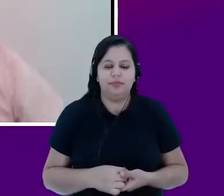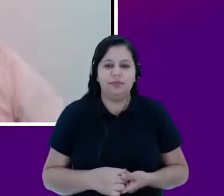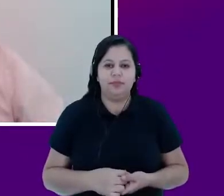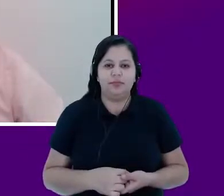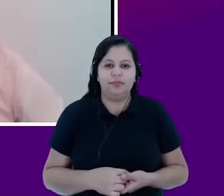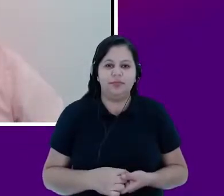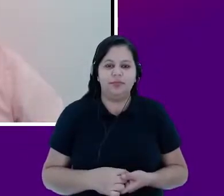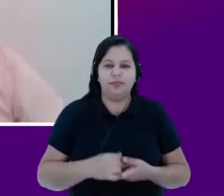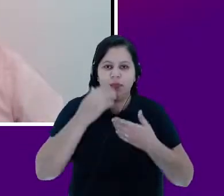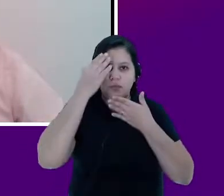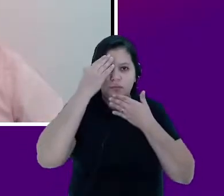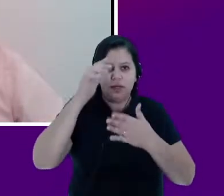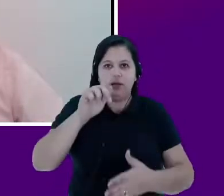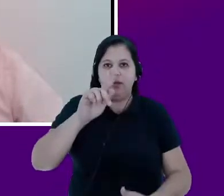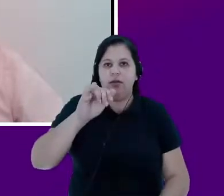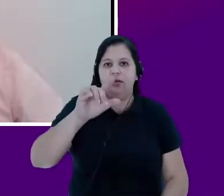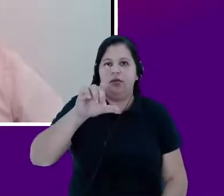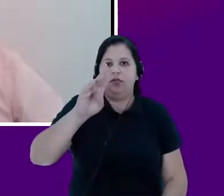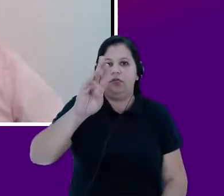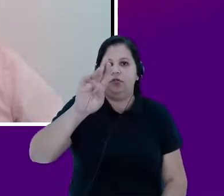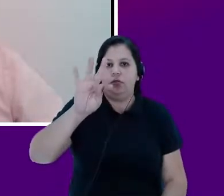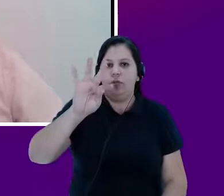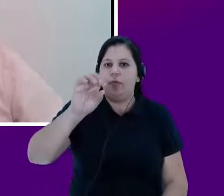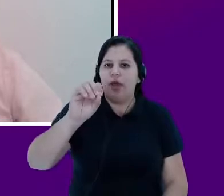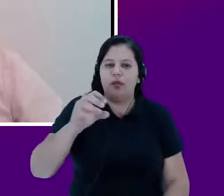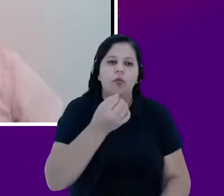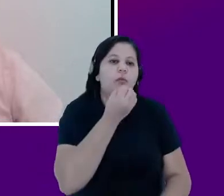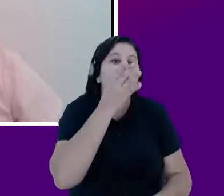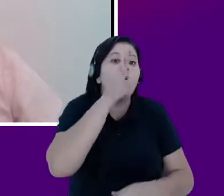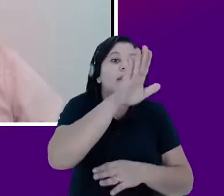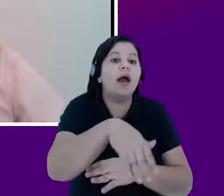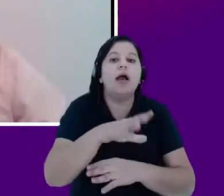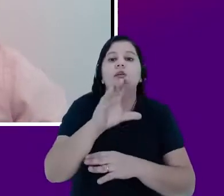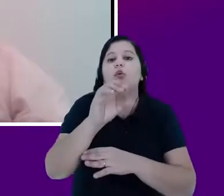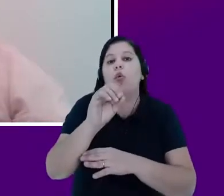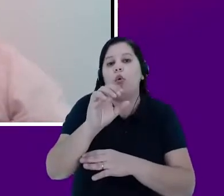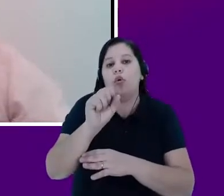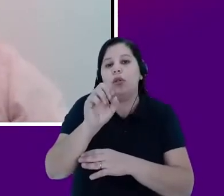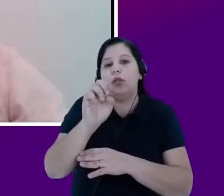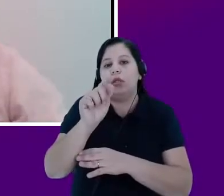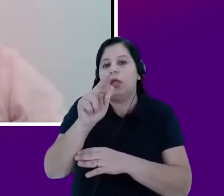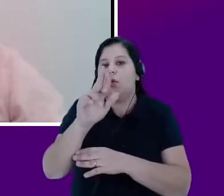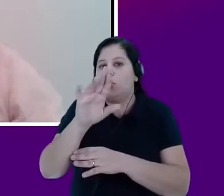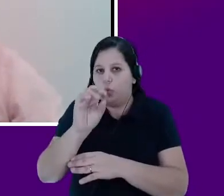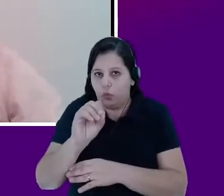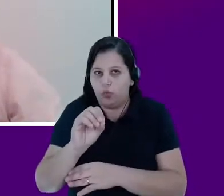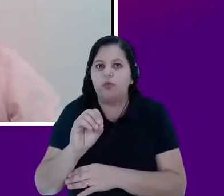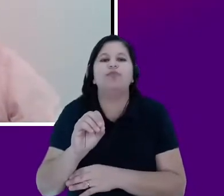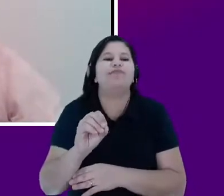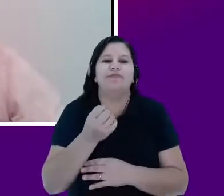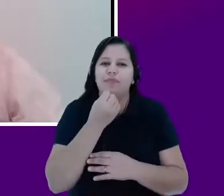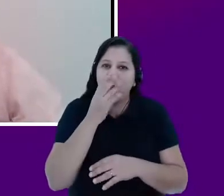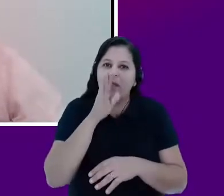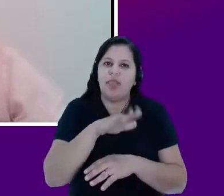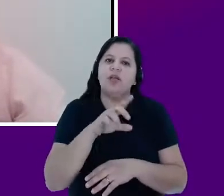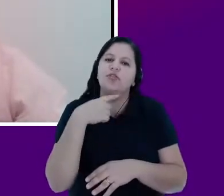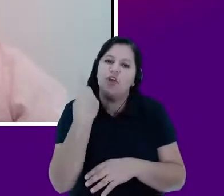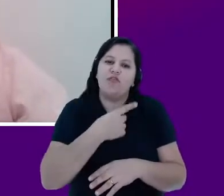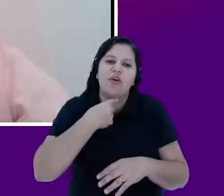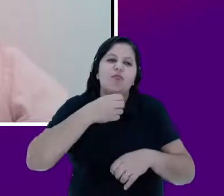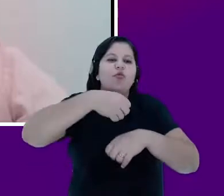Obrigada, Gilberto. Boa tarde, Conseguro. Prazer enorme estar aqui com vocês, compartilhando um pouco do que a gente faz na comissão,